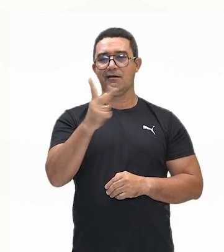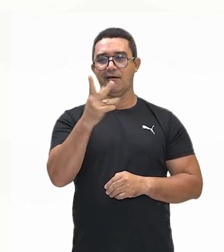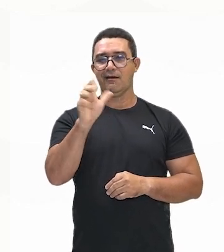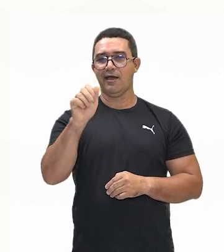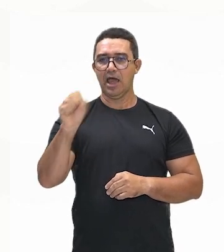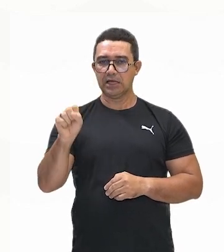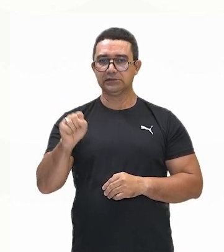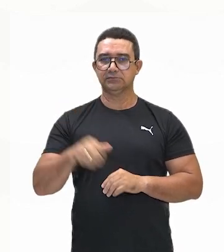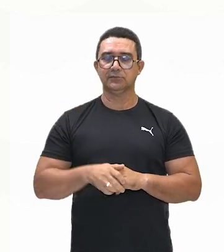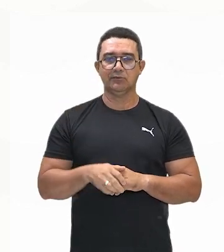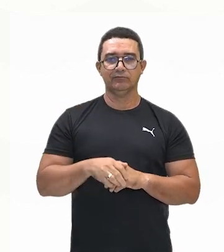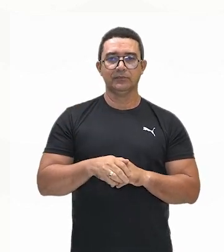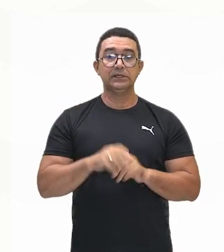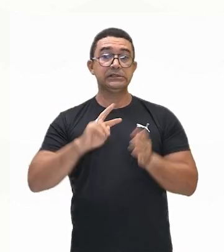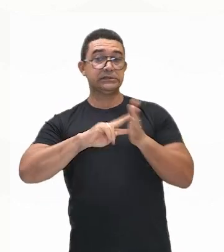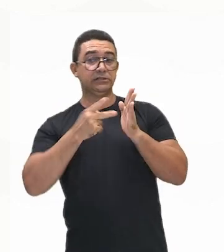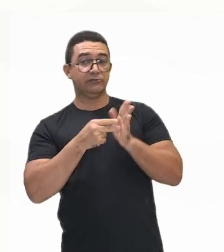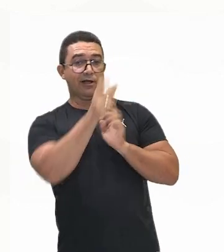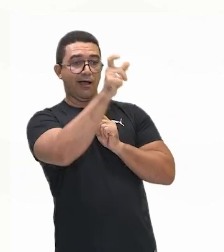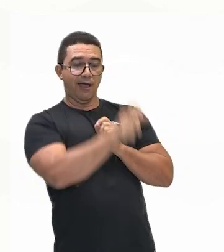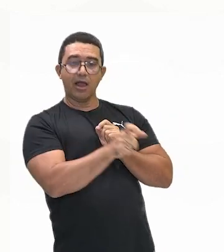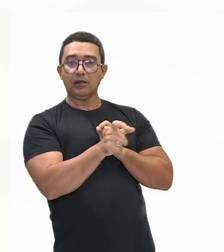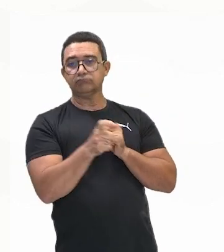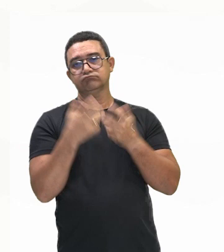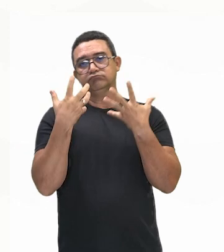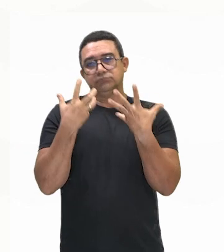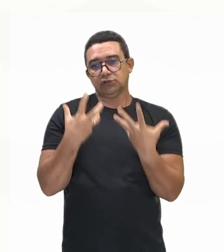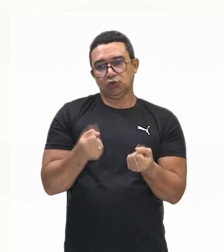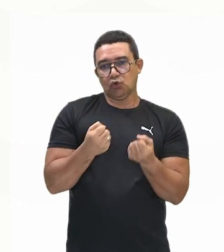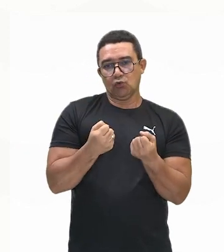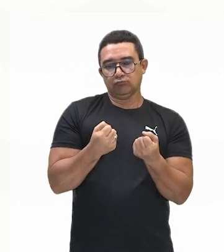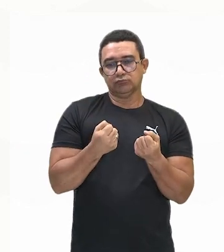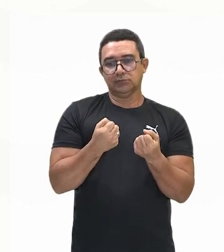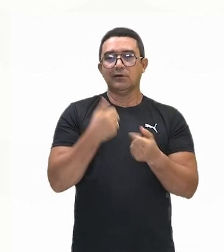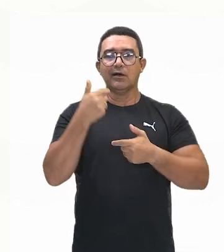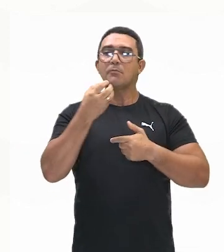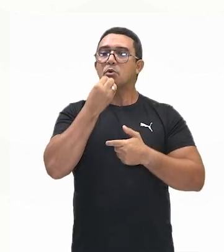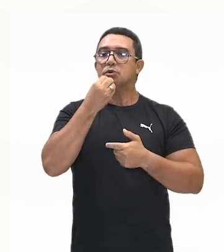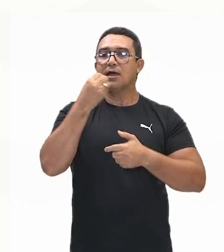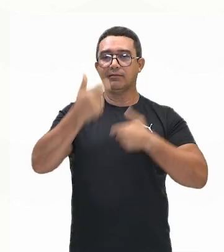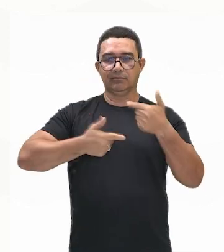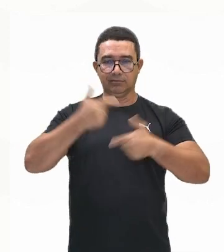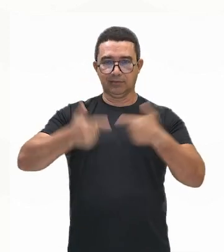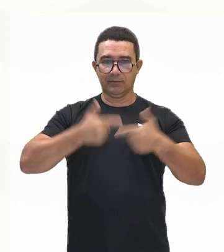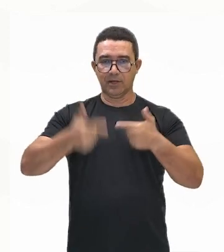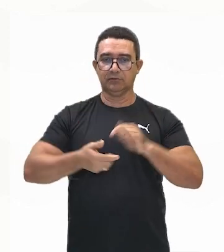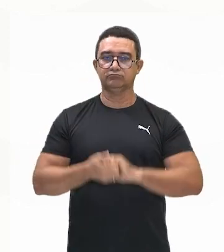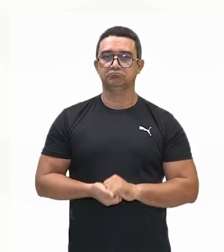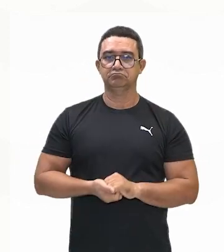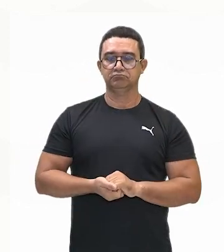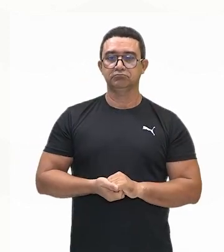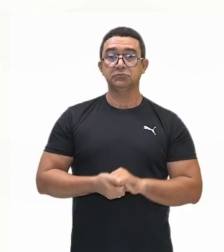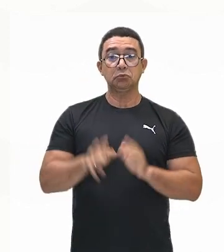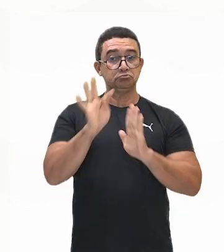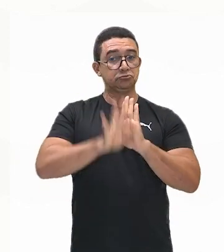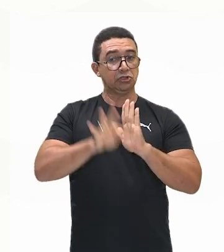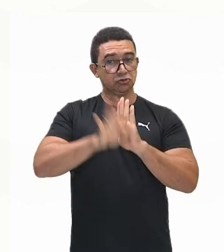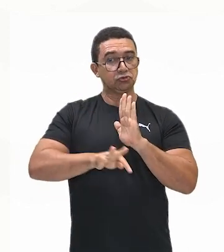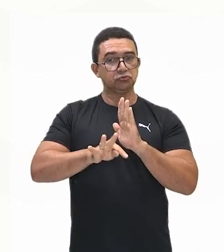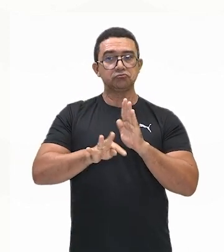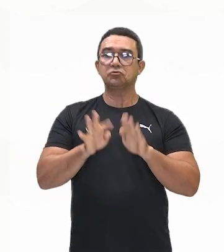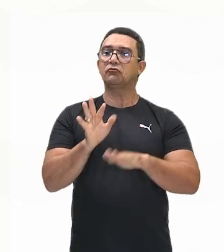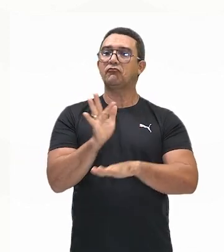Ela decidiu aceitar a oferta de trabalho. Pelo simples fato de eu não abreviar, já deixo o meu texto um pouco mais